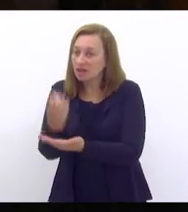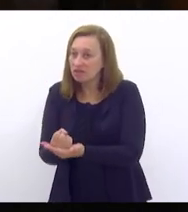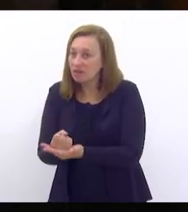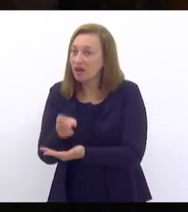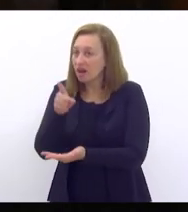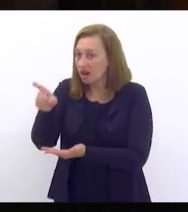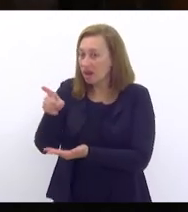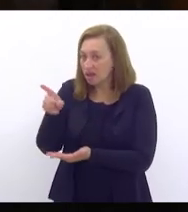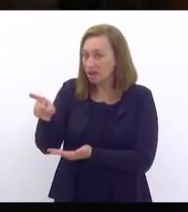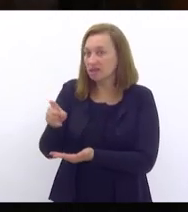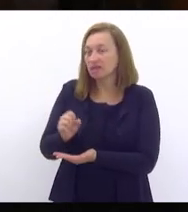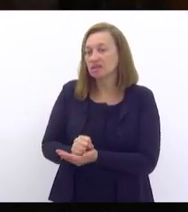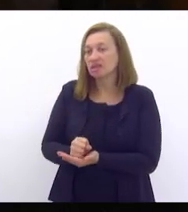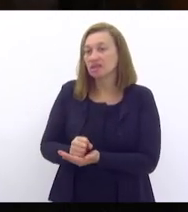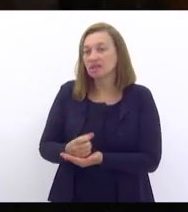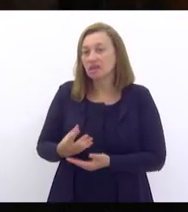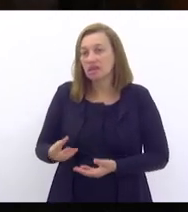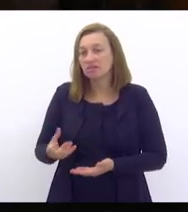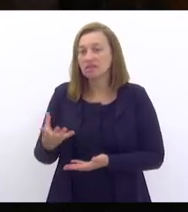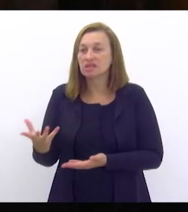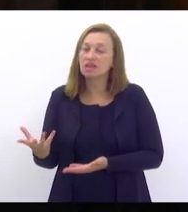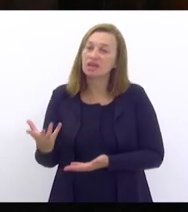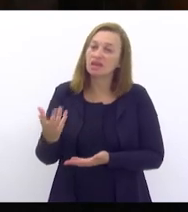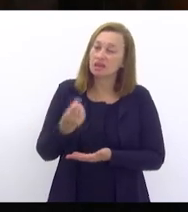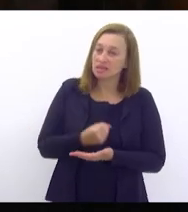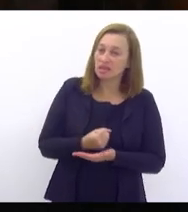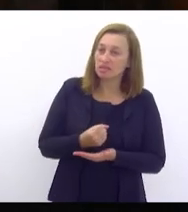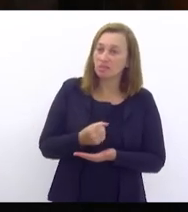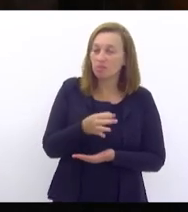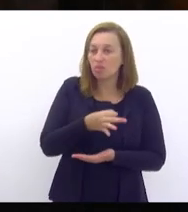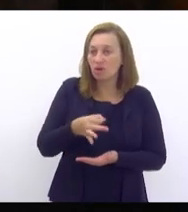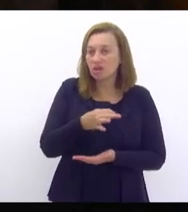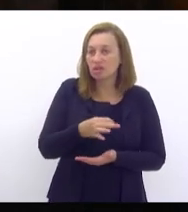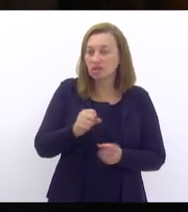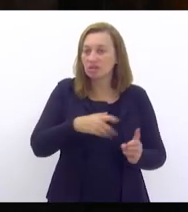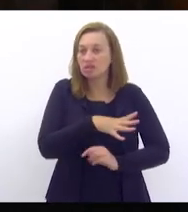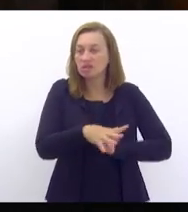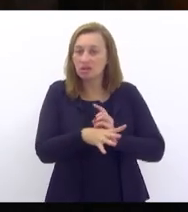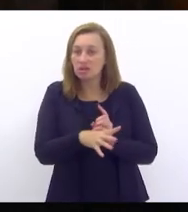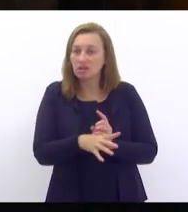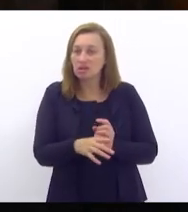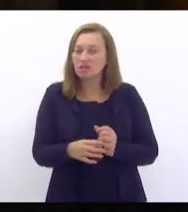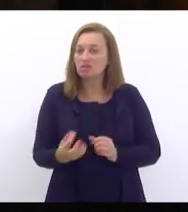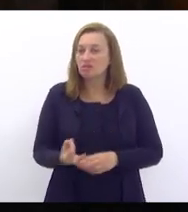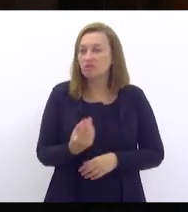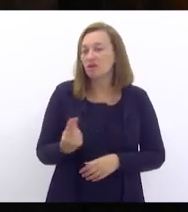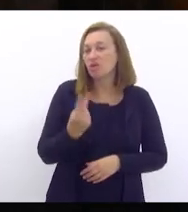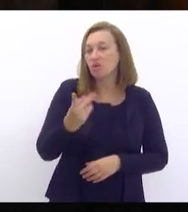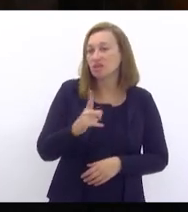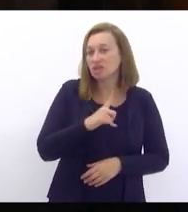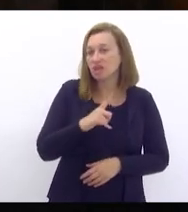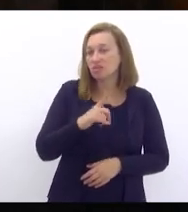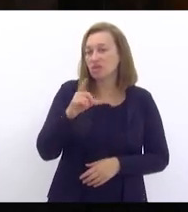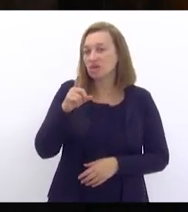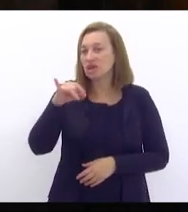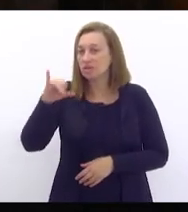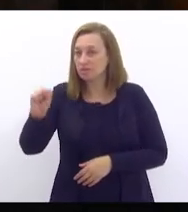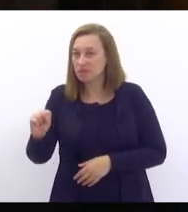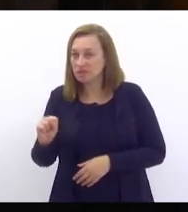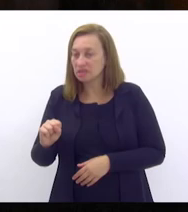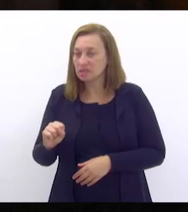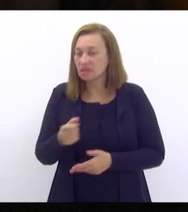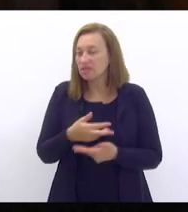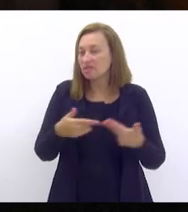primeiro. Aí você ganha uma moeda social, uma moeda equivale a um clipe. Ou seja, isso é só uma das